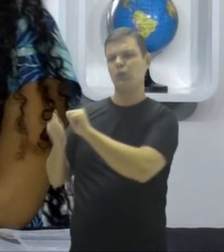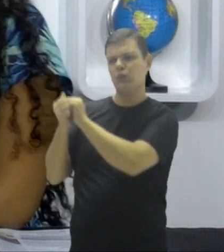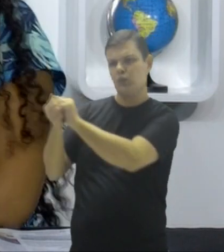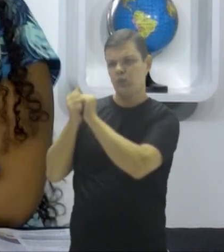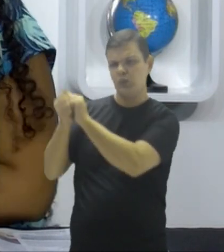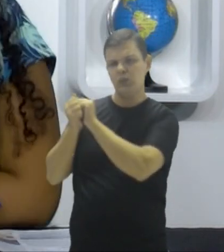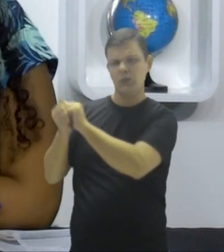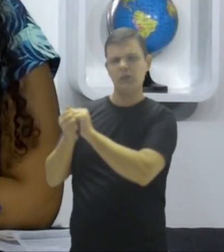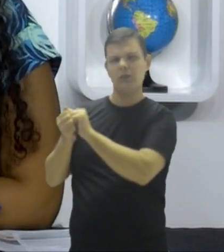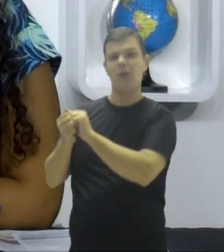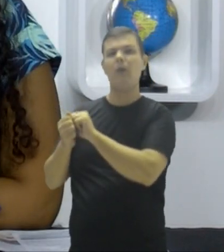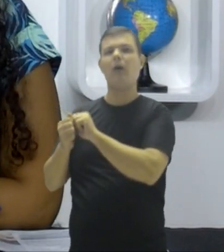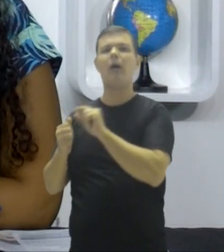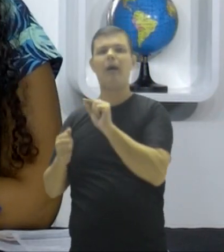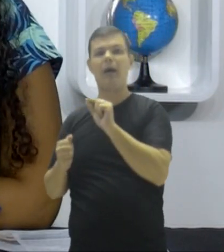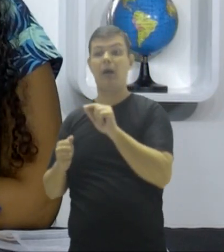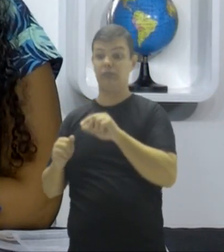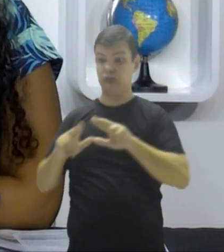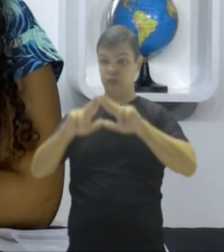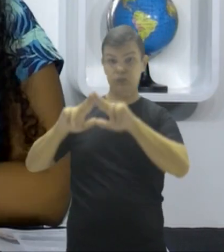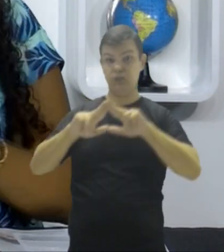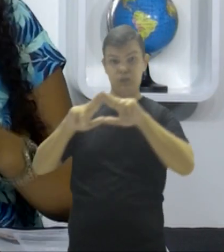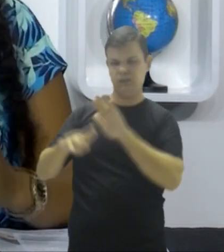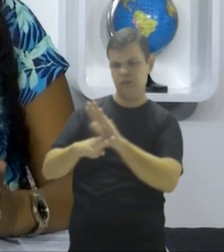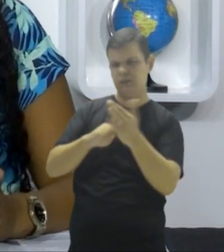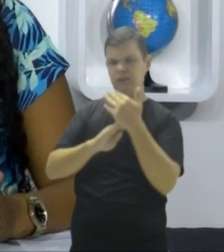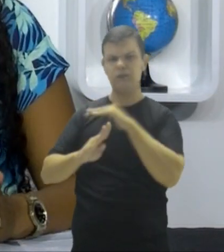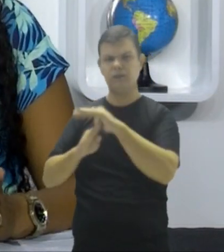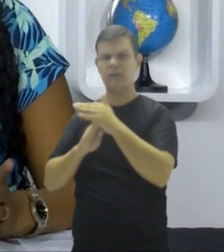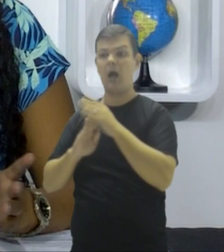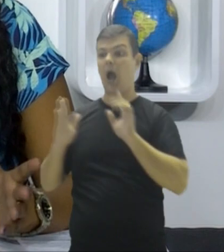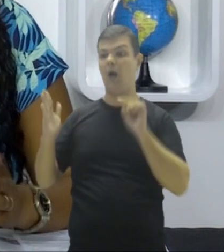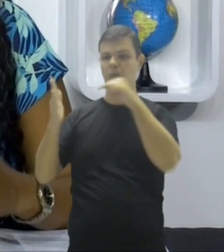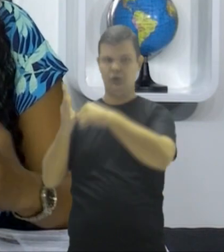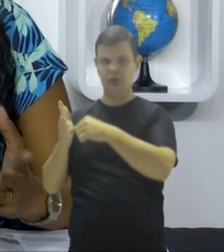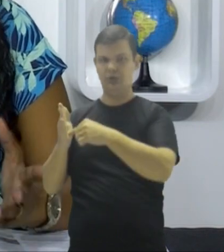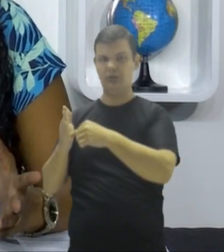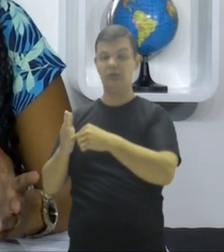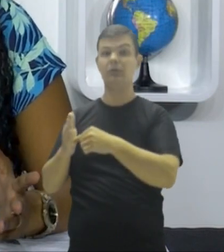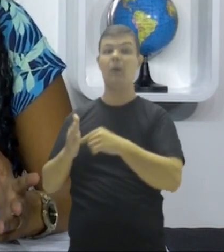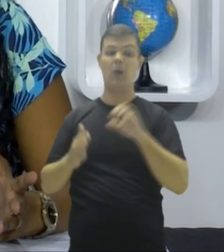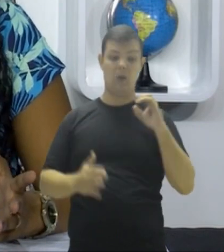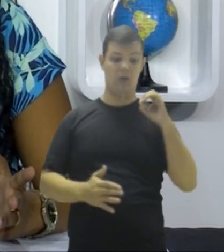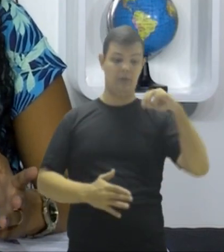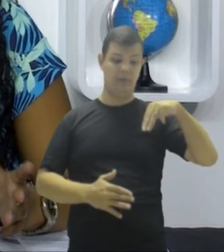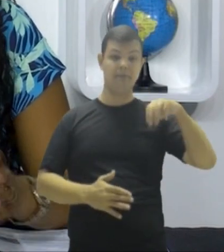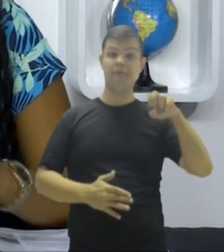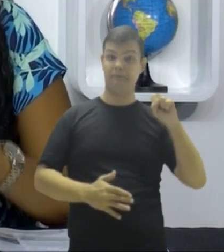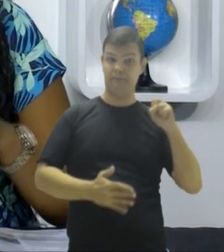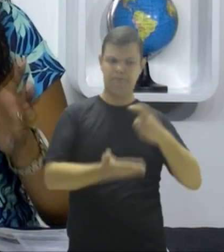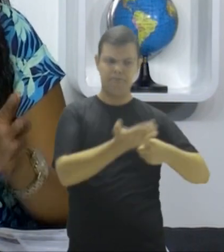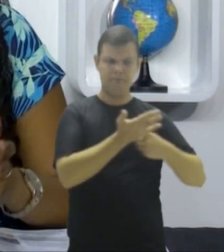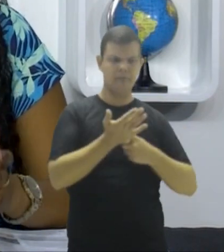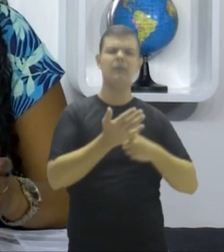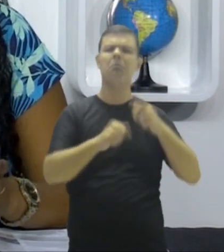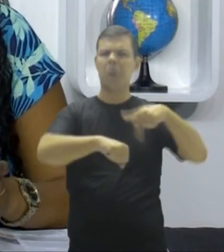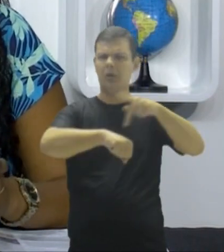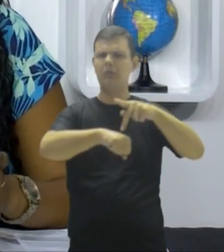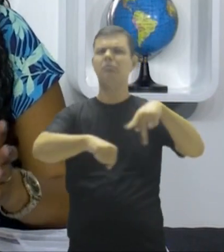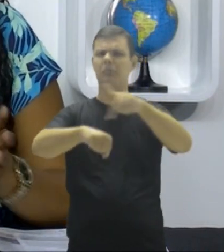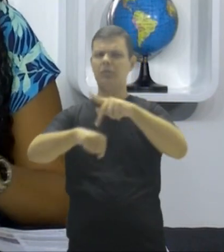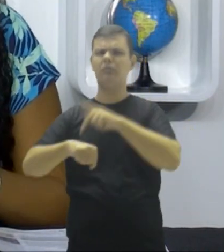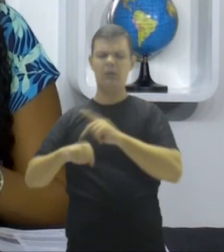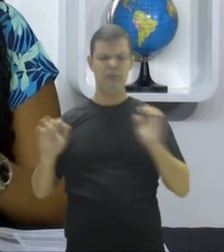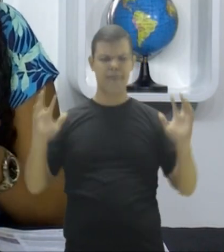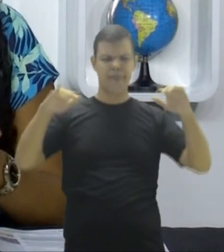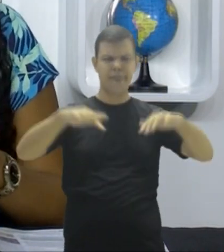Ele fala sobre o desenvolvimento sustentável, sobre esses objetivos. Então, a Organização das Nações Unidas, vários países se